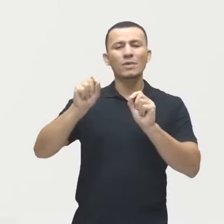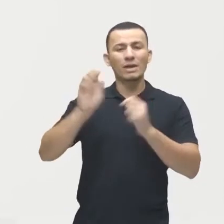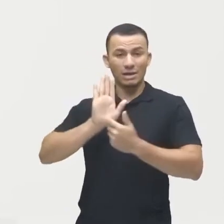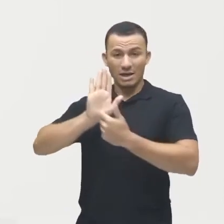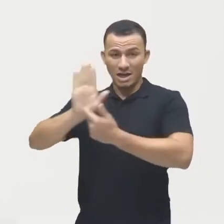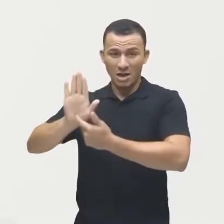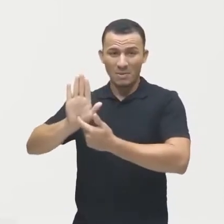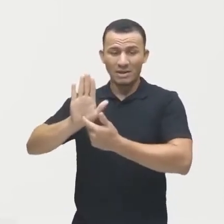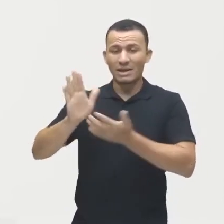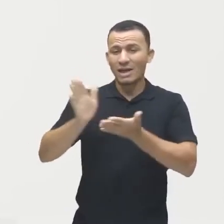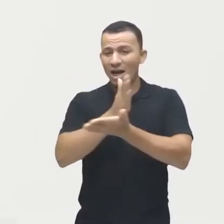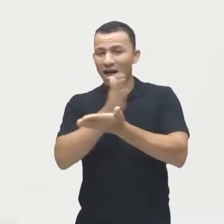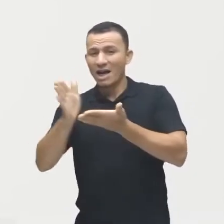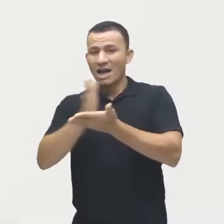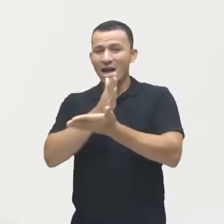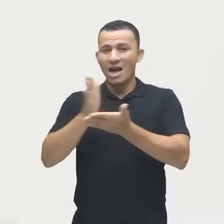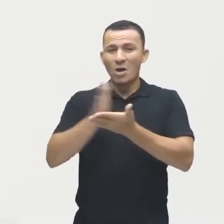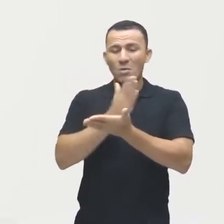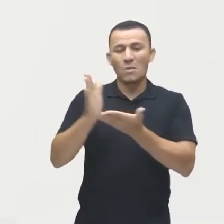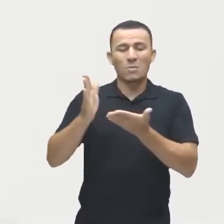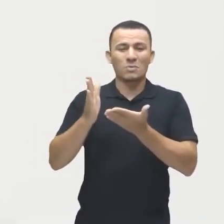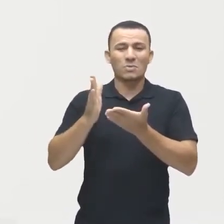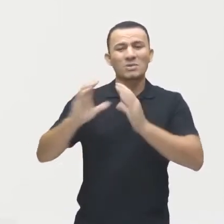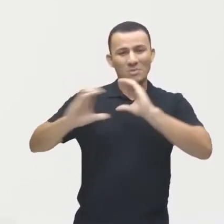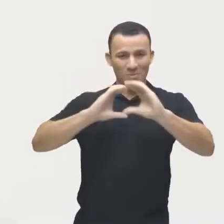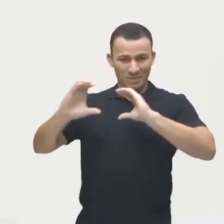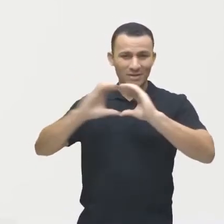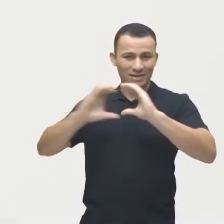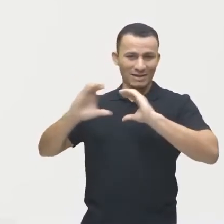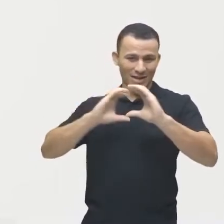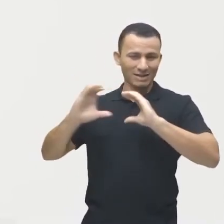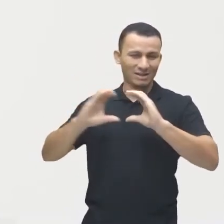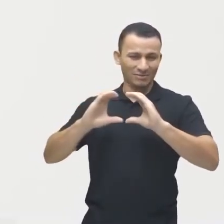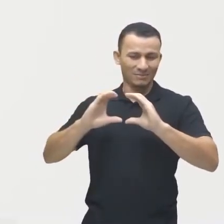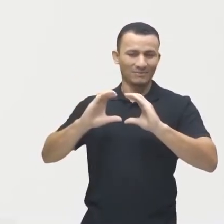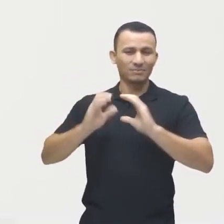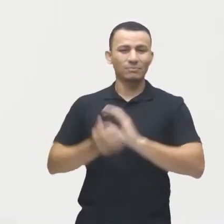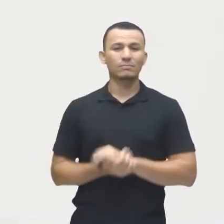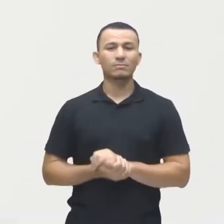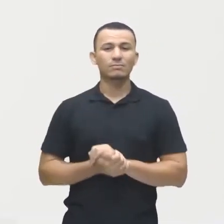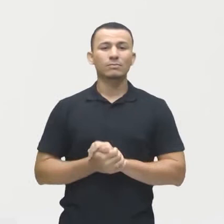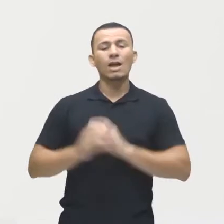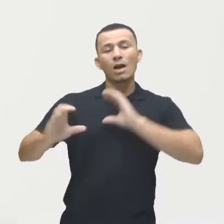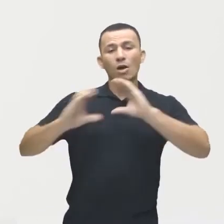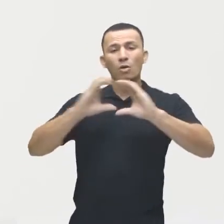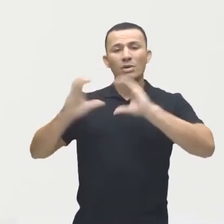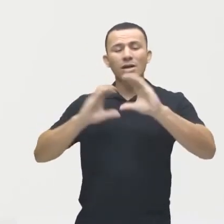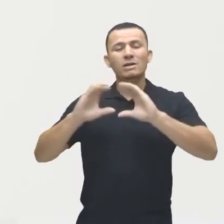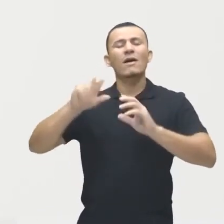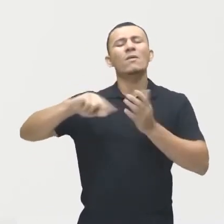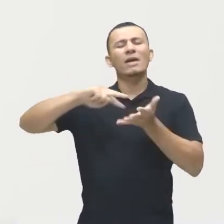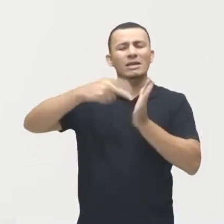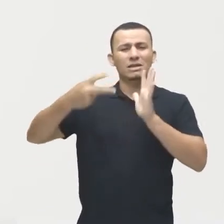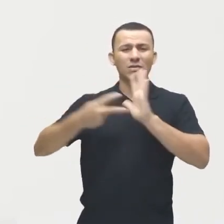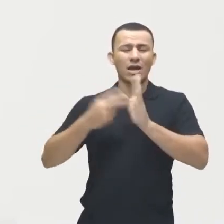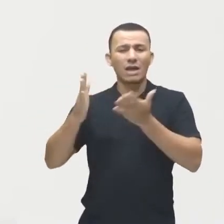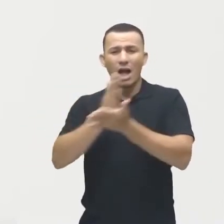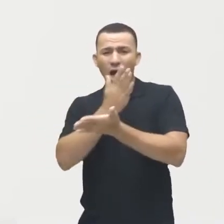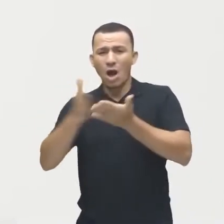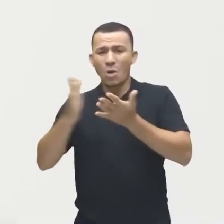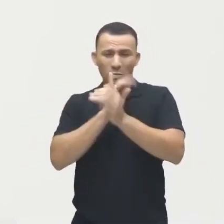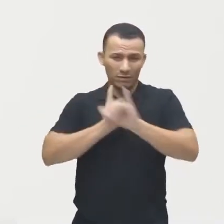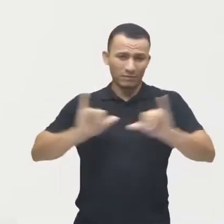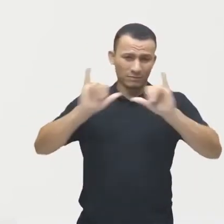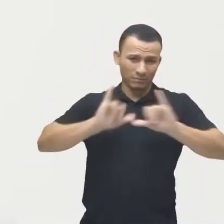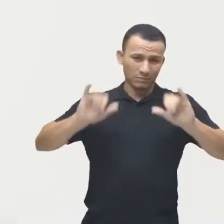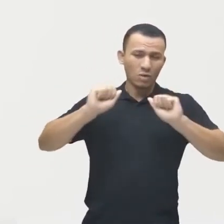em que ocorrem atos de comunicação. A comunicação quando emitimos uma mensagem que pode ser